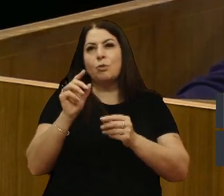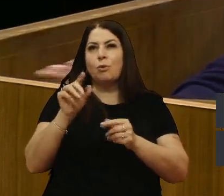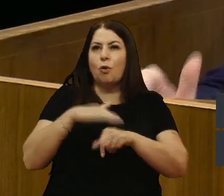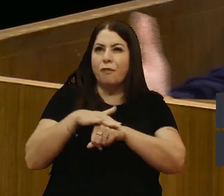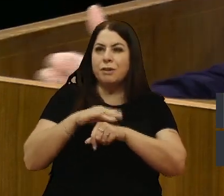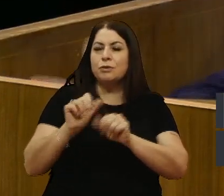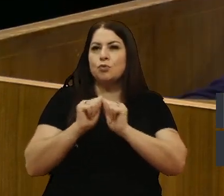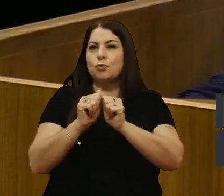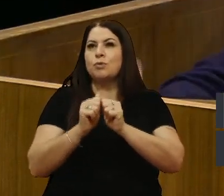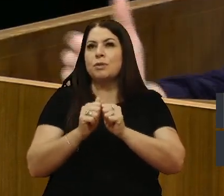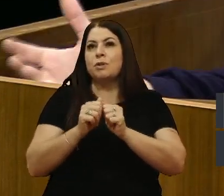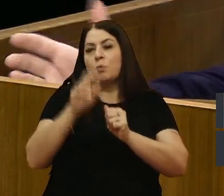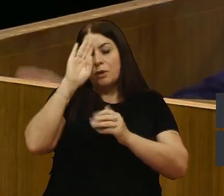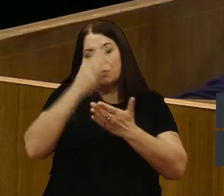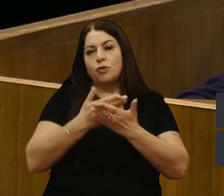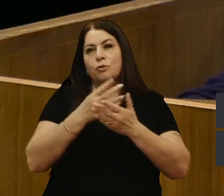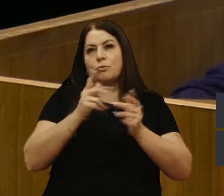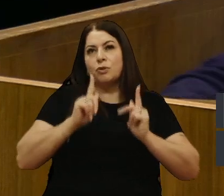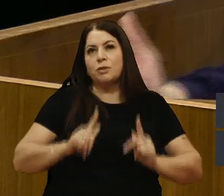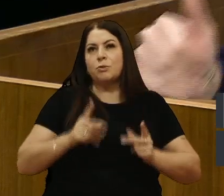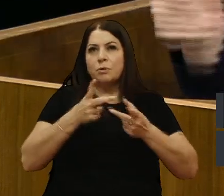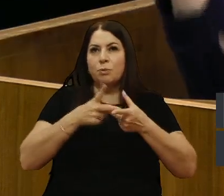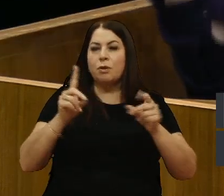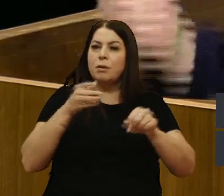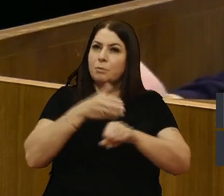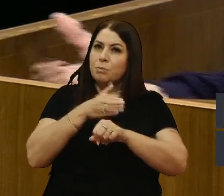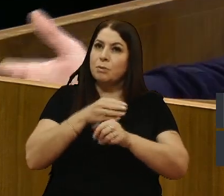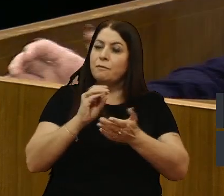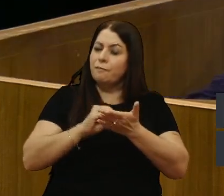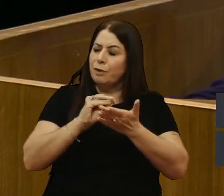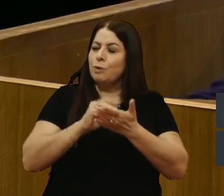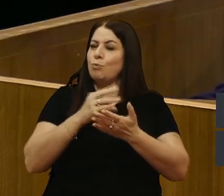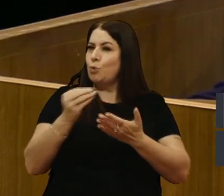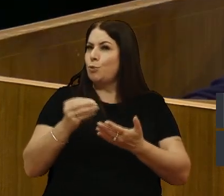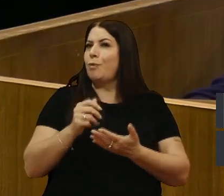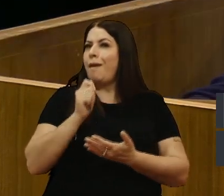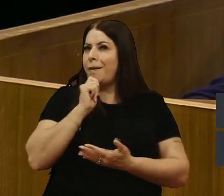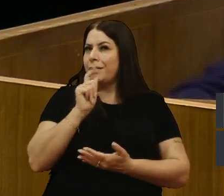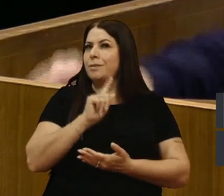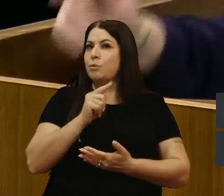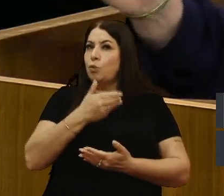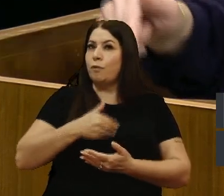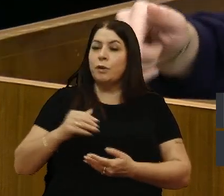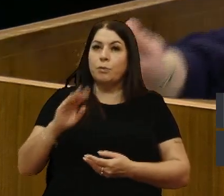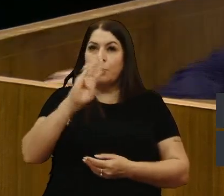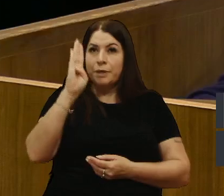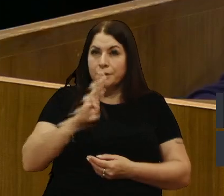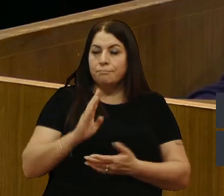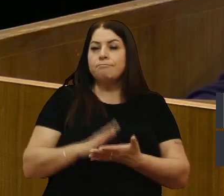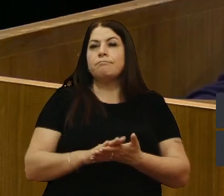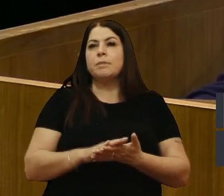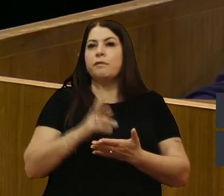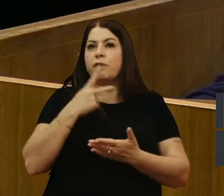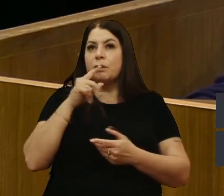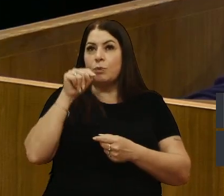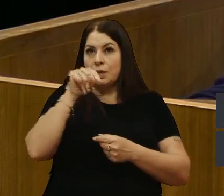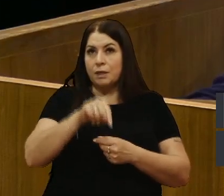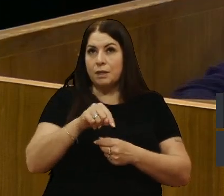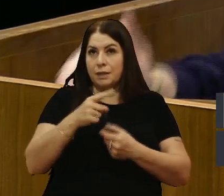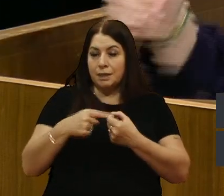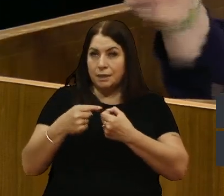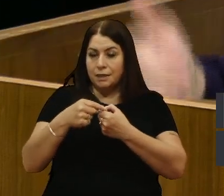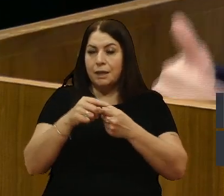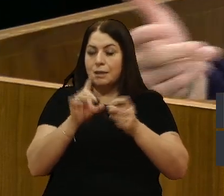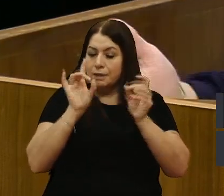numa gestão democrática, participativa e acho que falta muito ainda para os nossos governos do Brasil, mas, falando especificamente da nossa